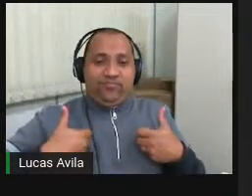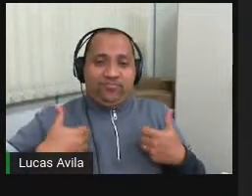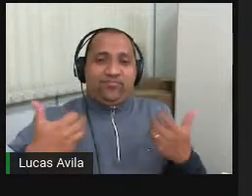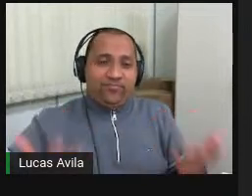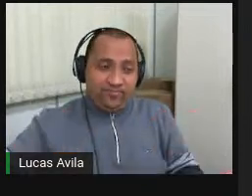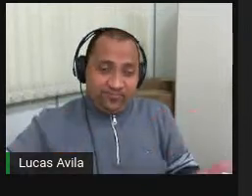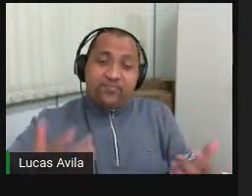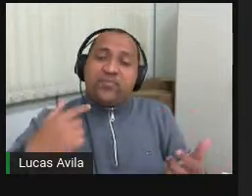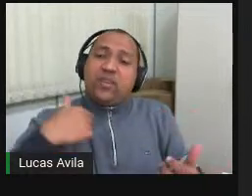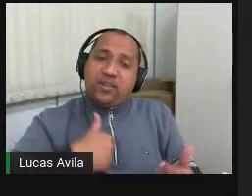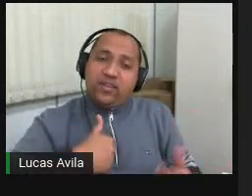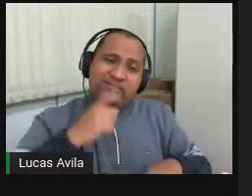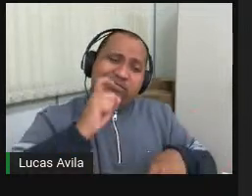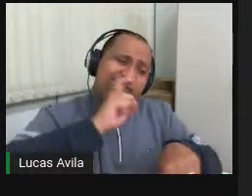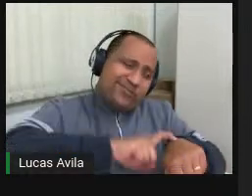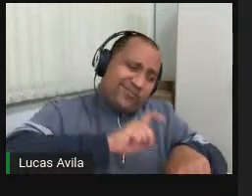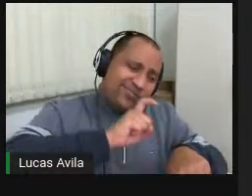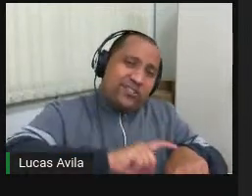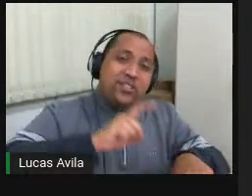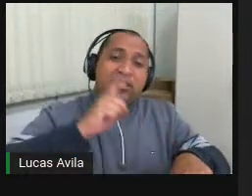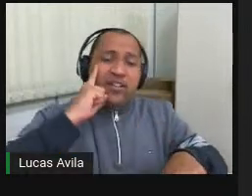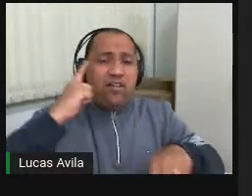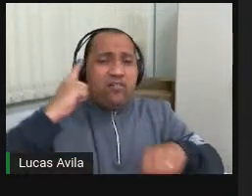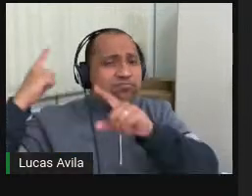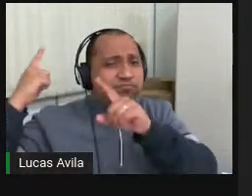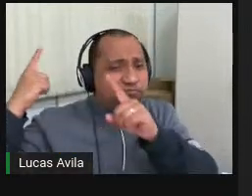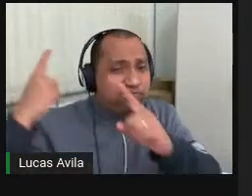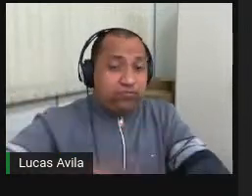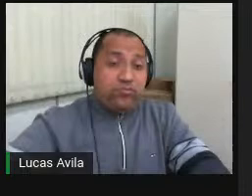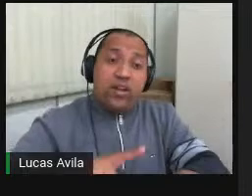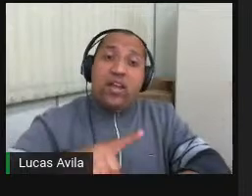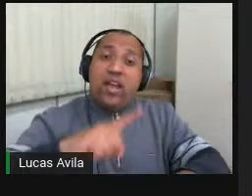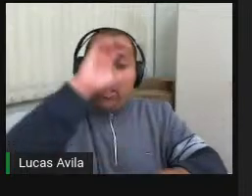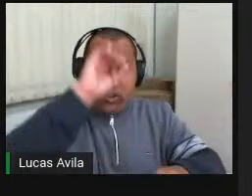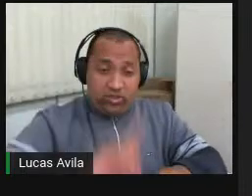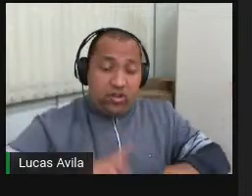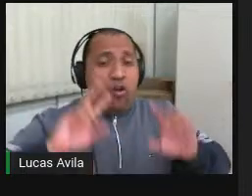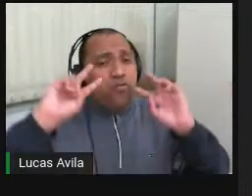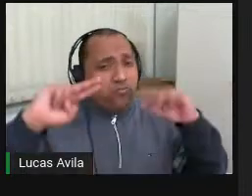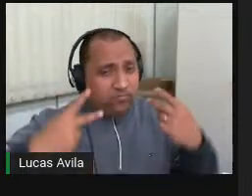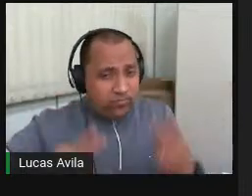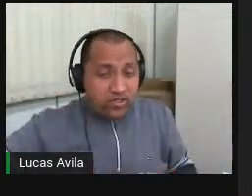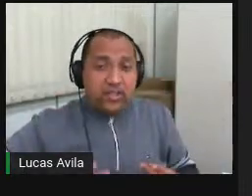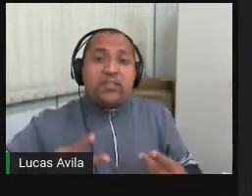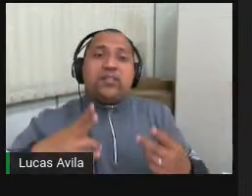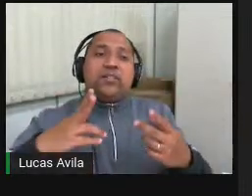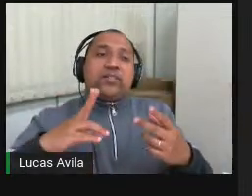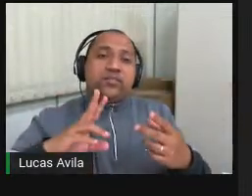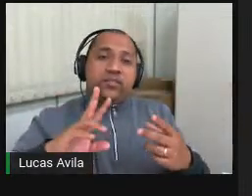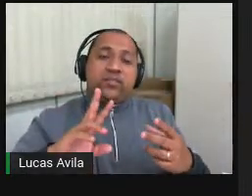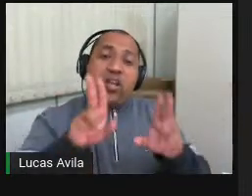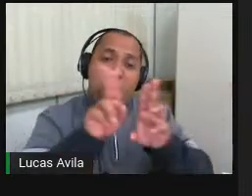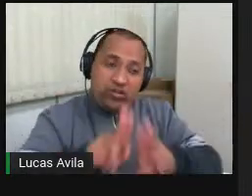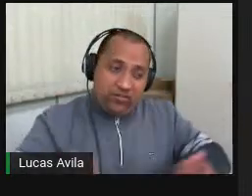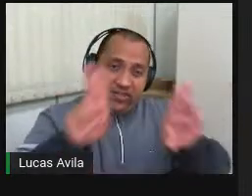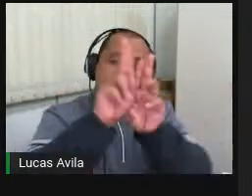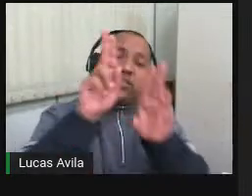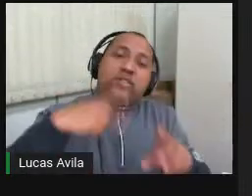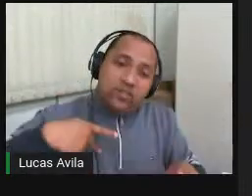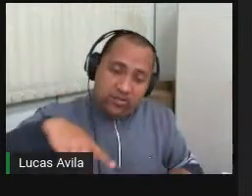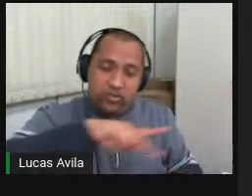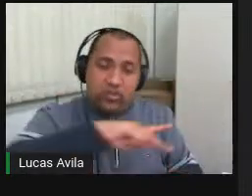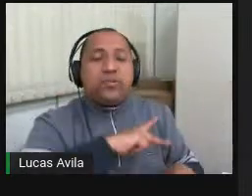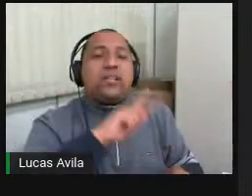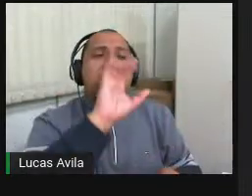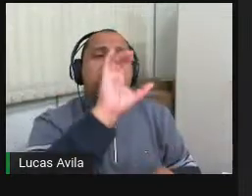em tempos de grandes ataques aos direitos humanos, às universidades públicas e à ciência, precisamos